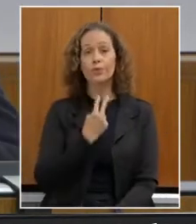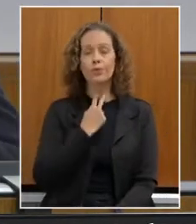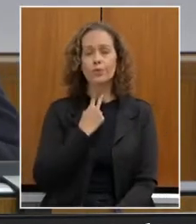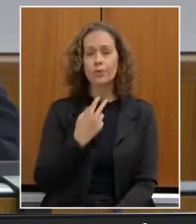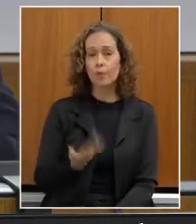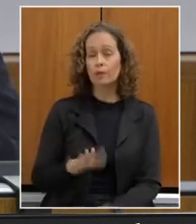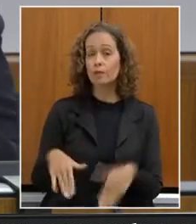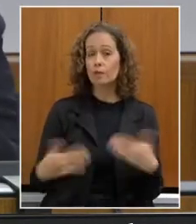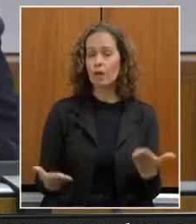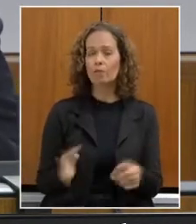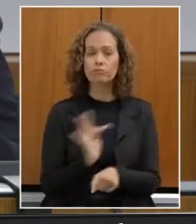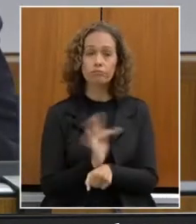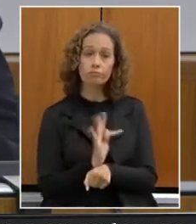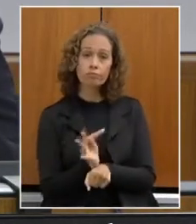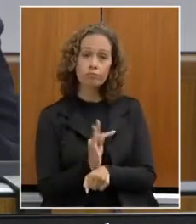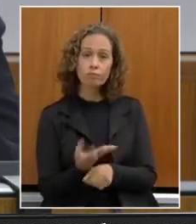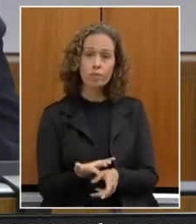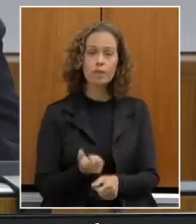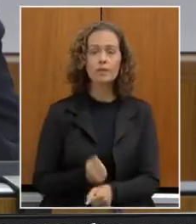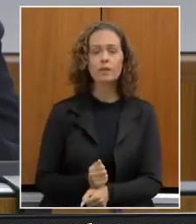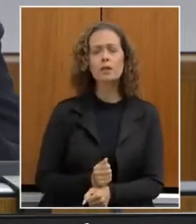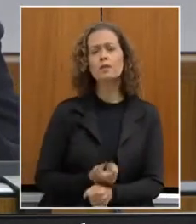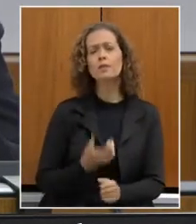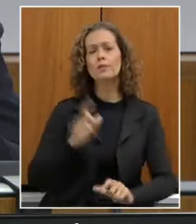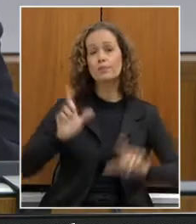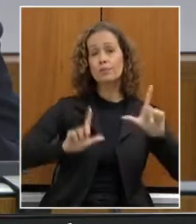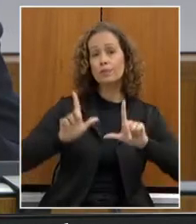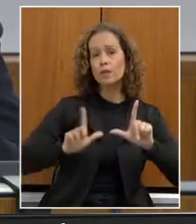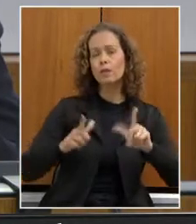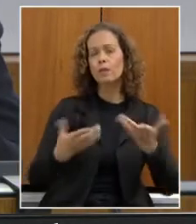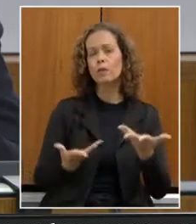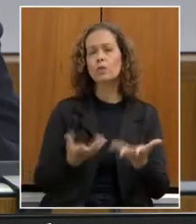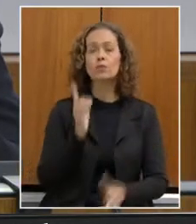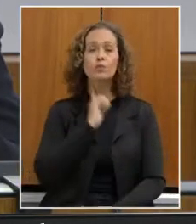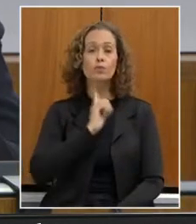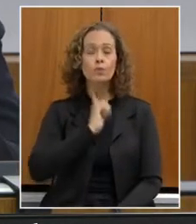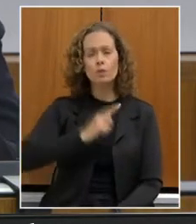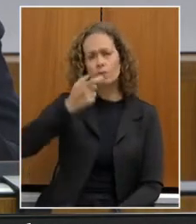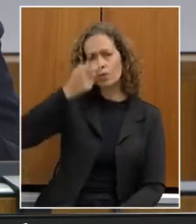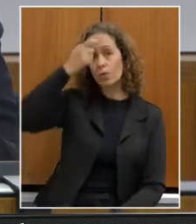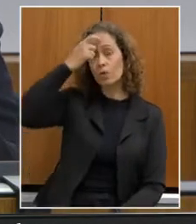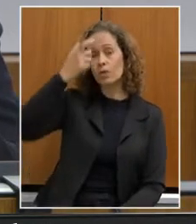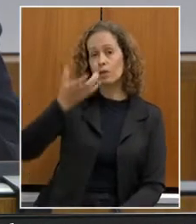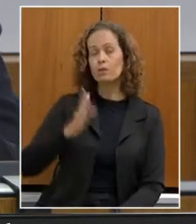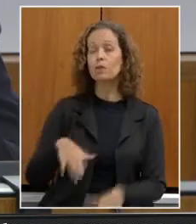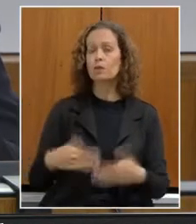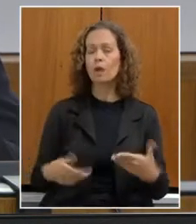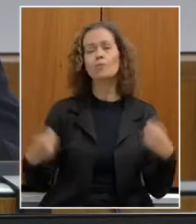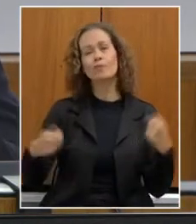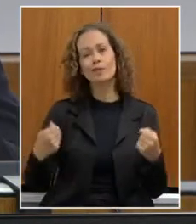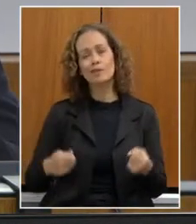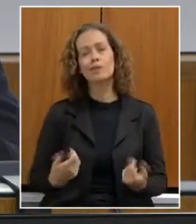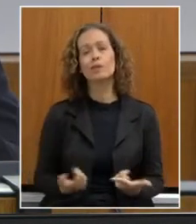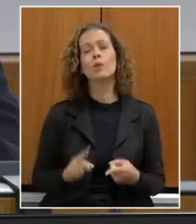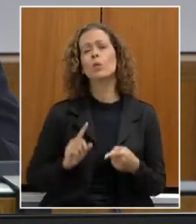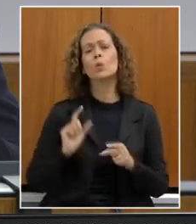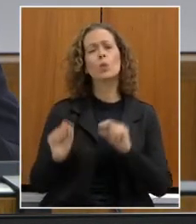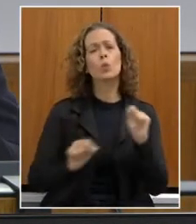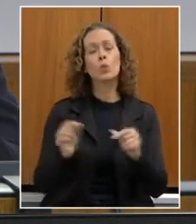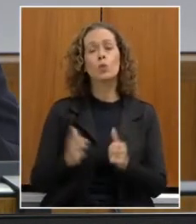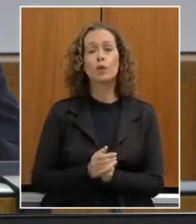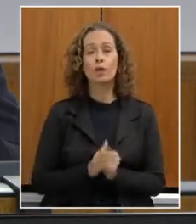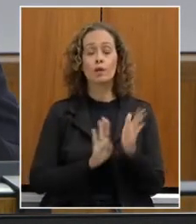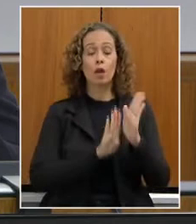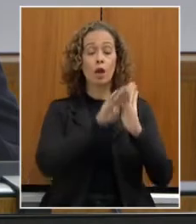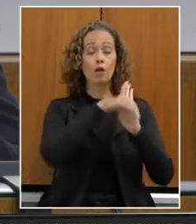os critérios do Minas Consciente então o fluxo é tem que estar na onda vermelha em cenário desfavorável o município tem que